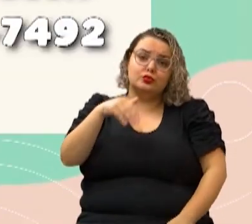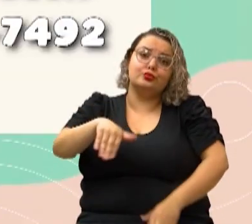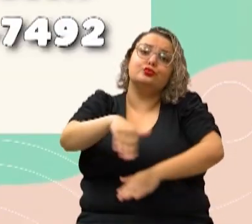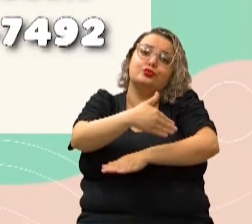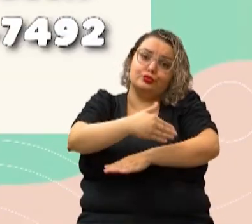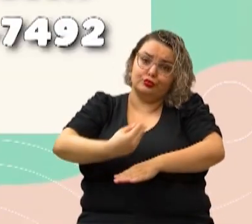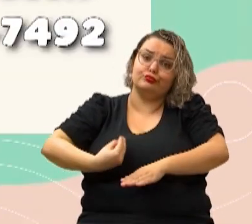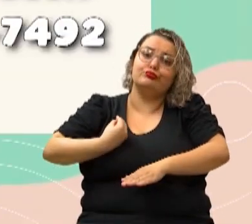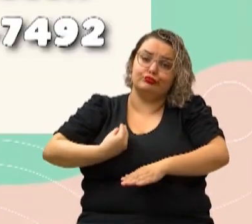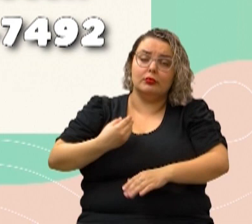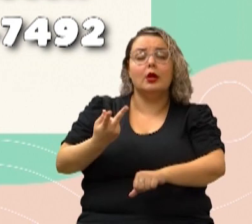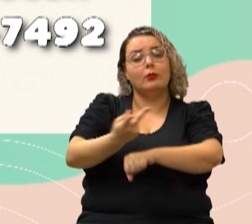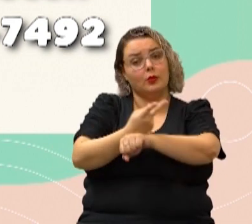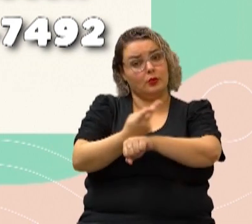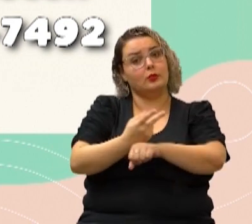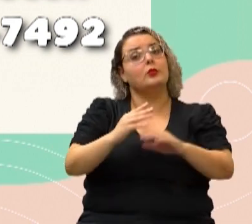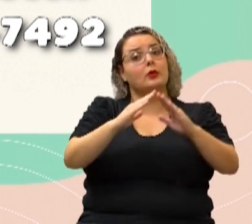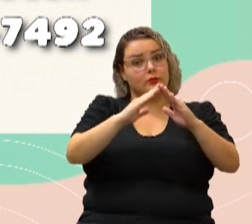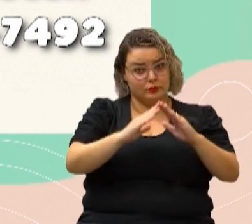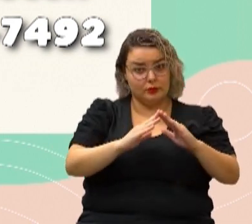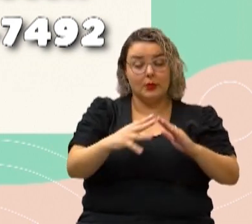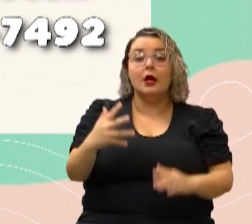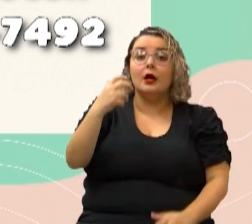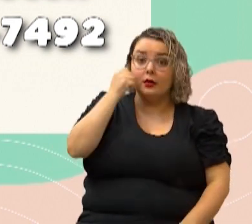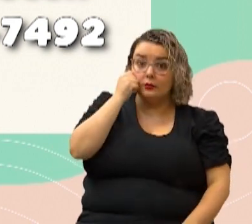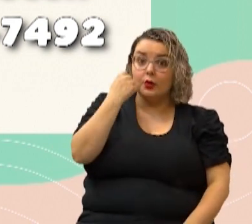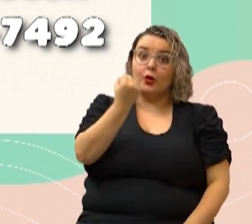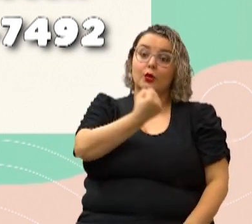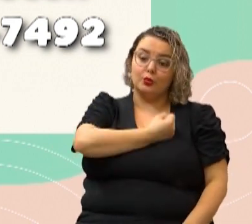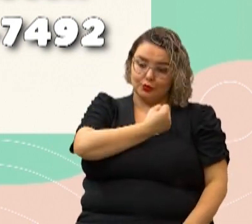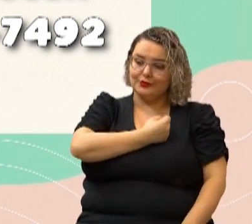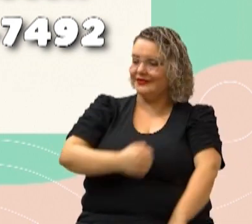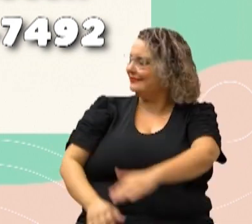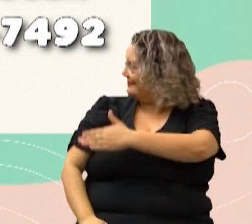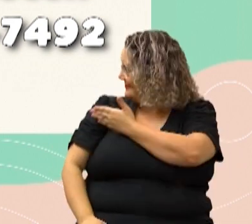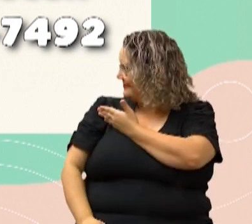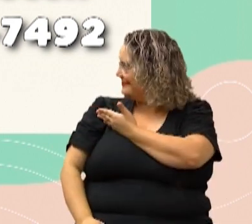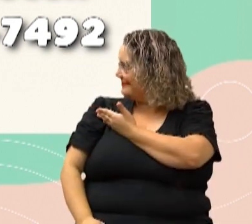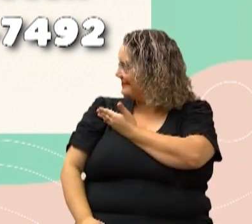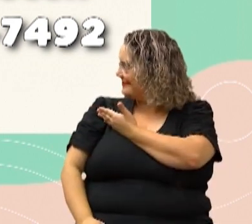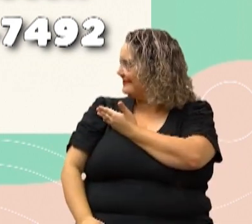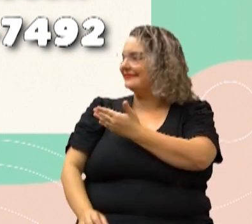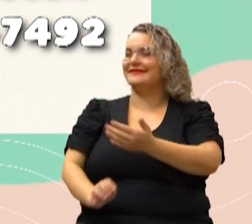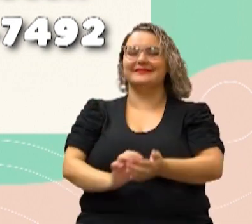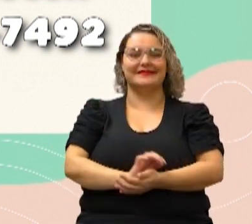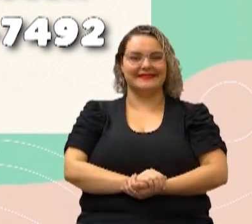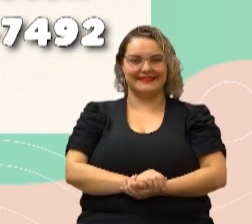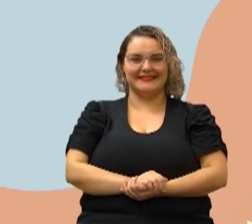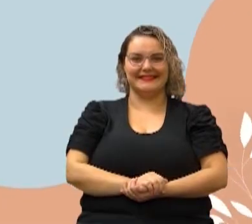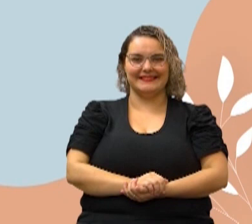ruas e agora está à procura de um lar. Para adotar, anote o telefone que está na tela.